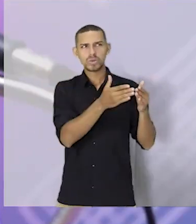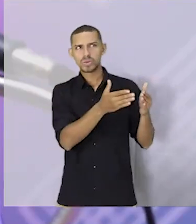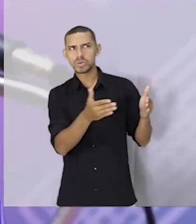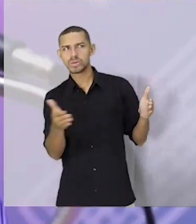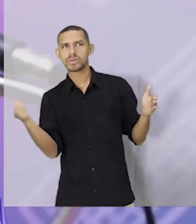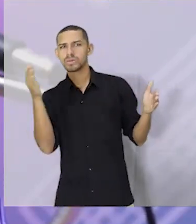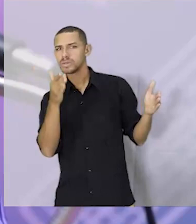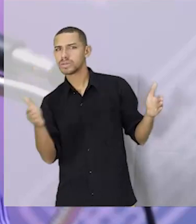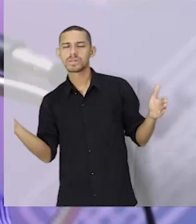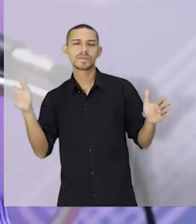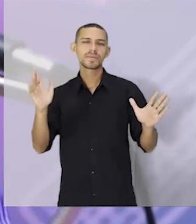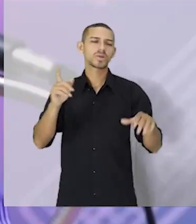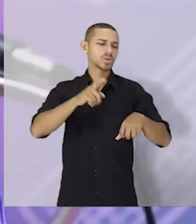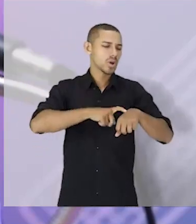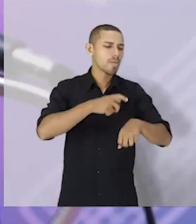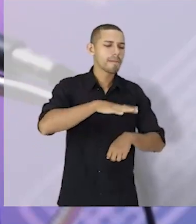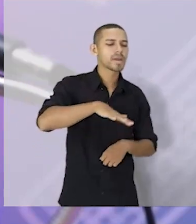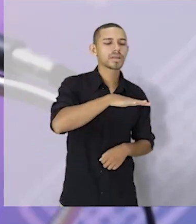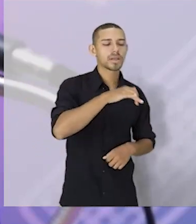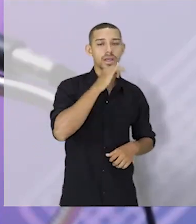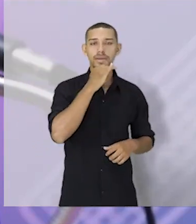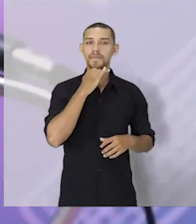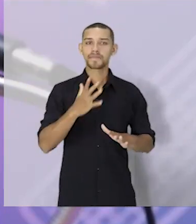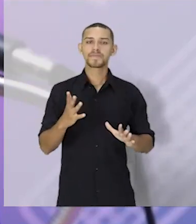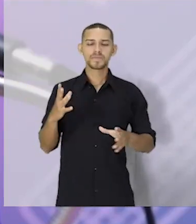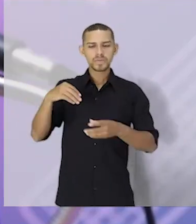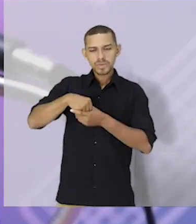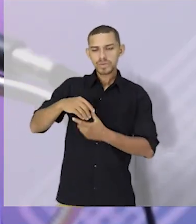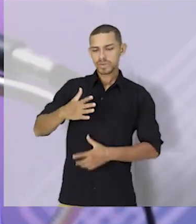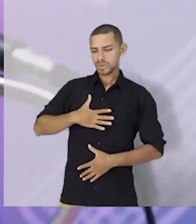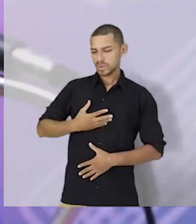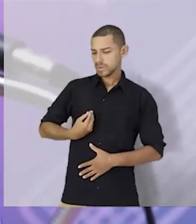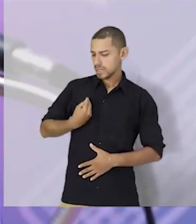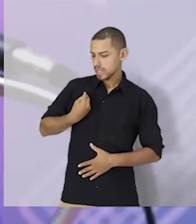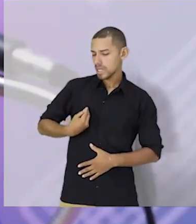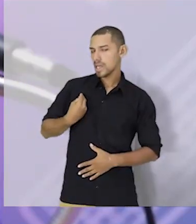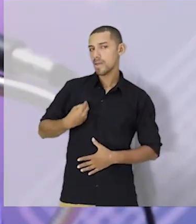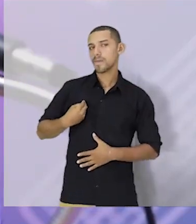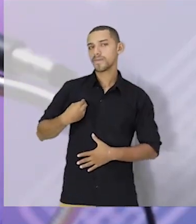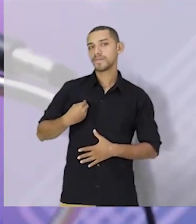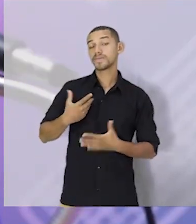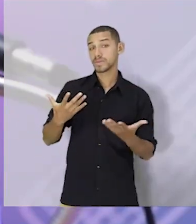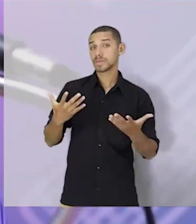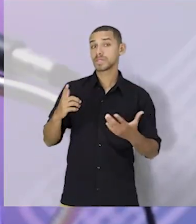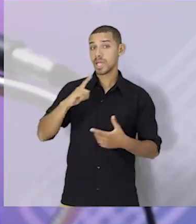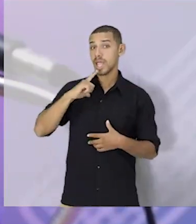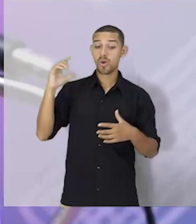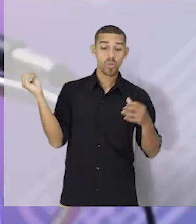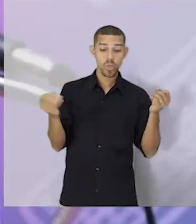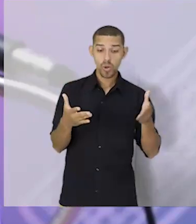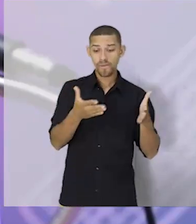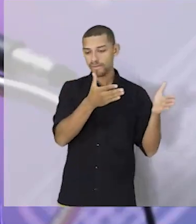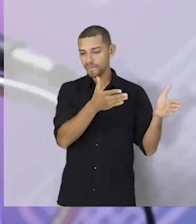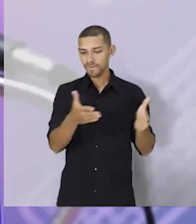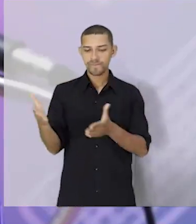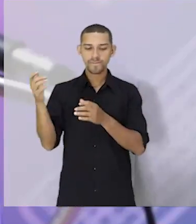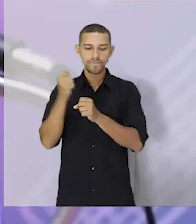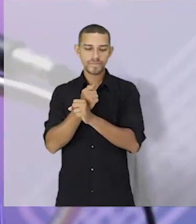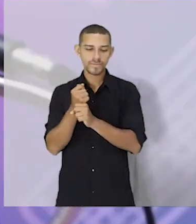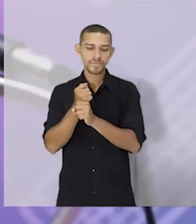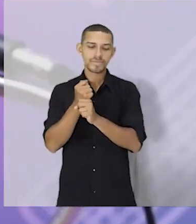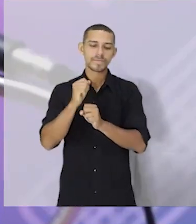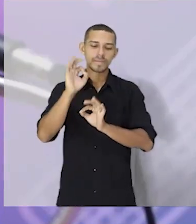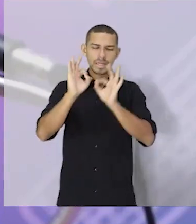tempo. Foi só naquele momento. Então, é colocar aí na sua vida que vai haver um novo ciclo e que você pode